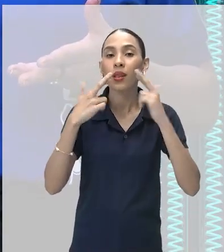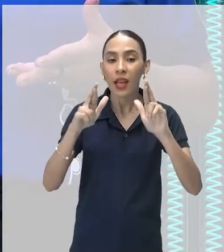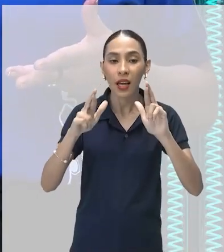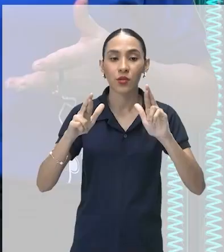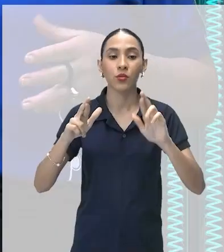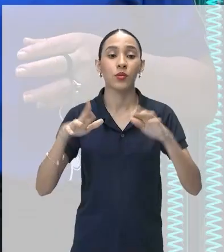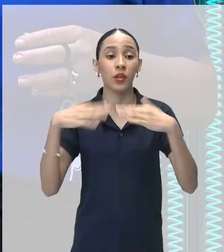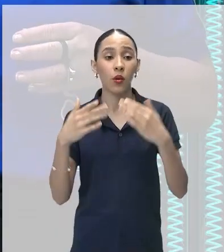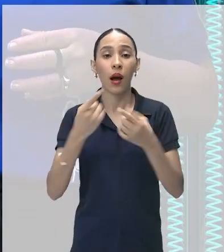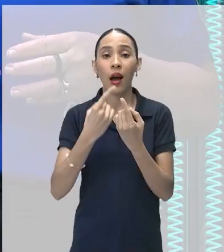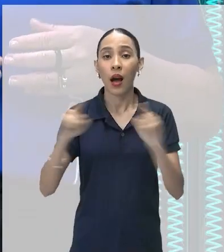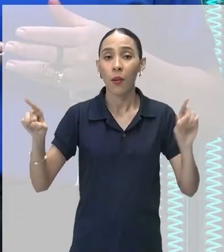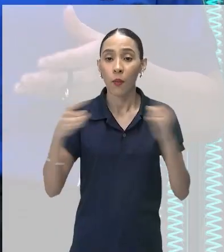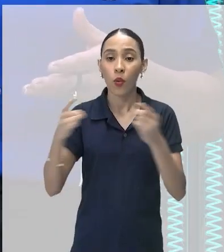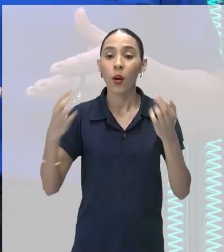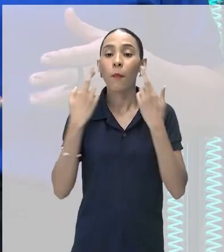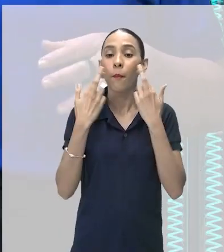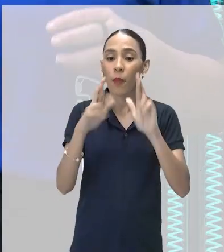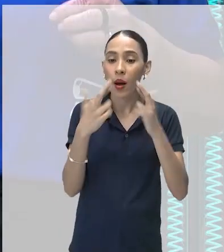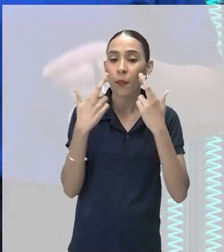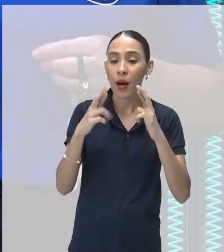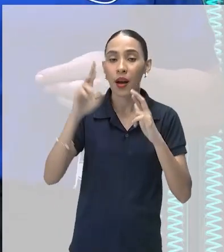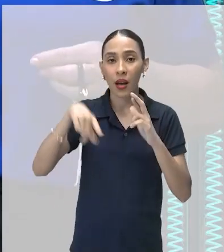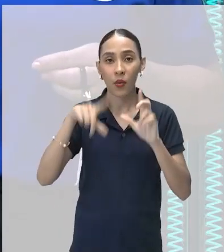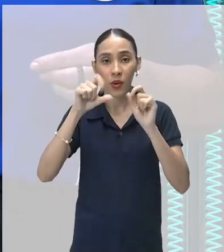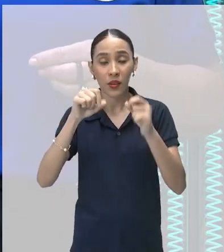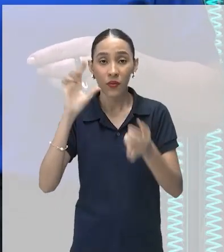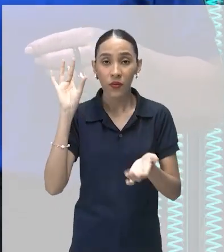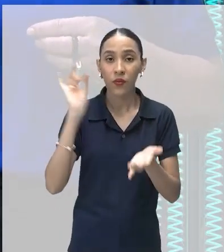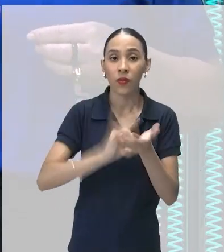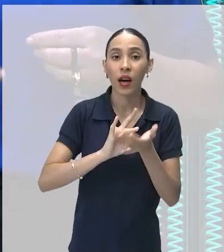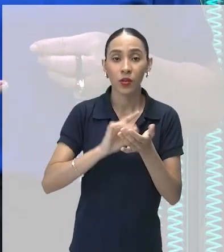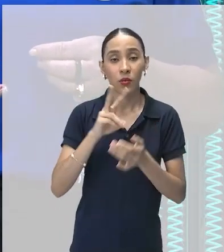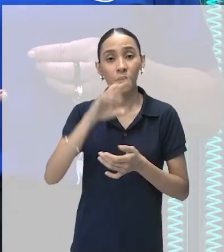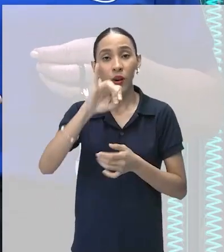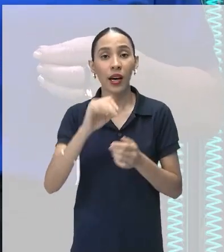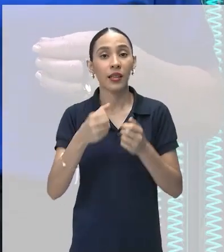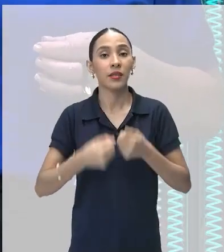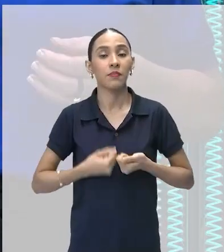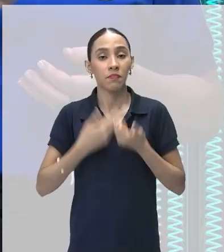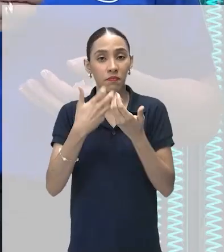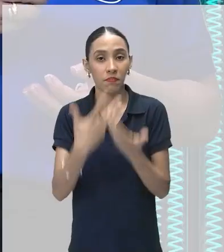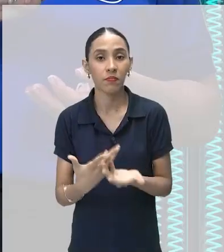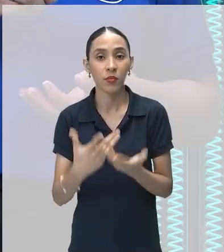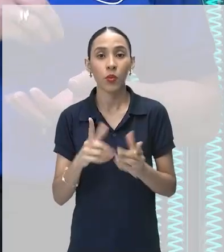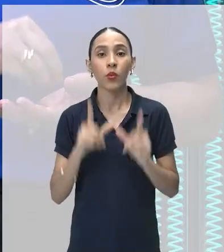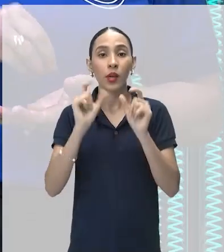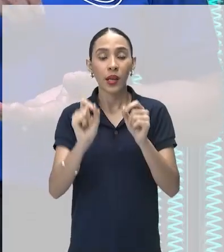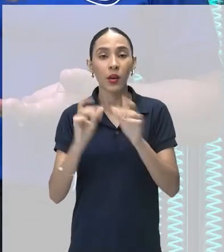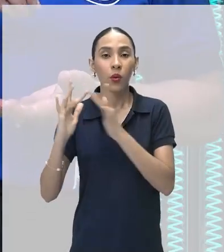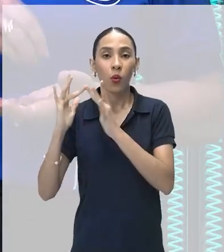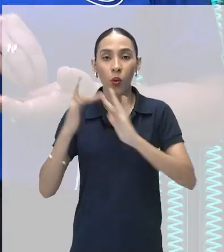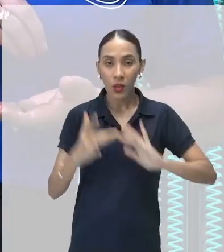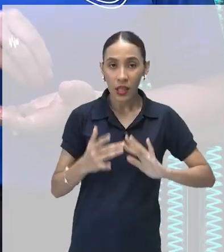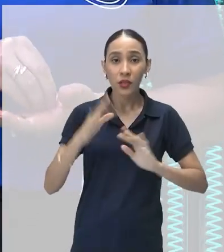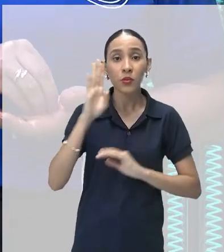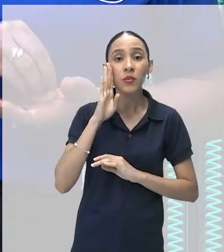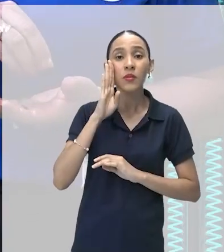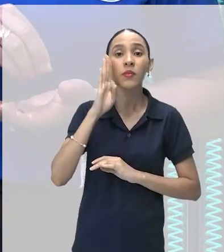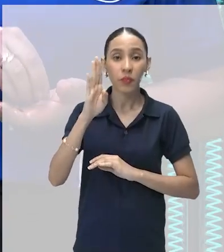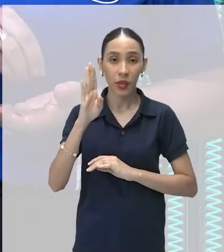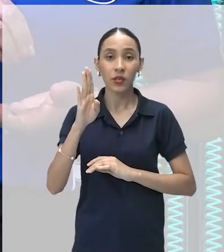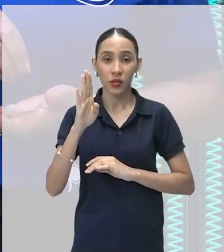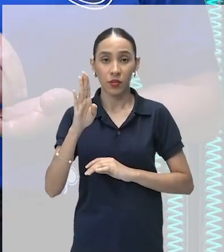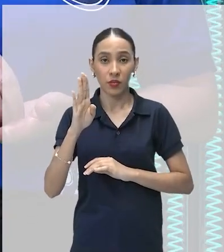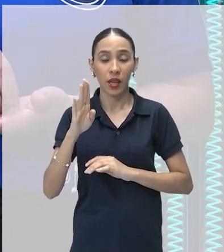de protesto, ela vai ser aquela música que realmente vai falar do contexto, principalmente